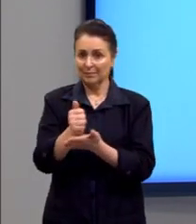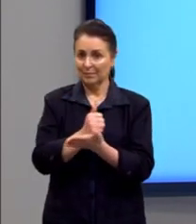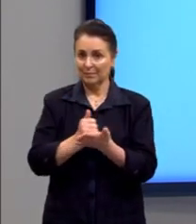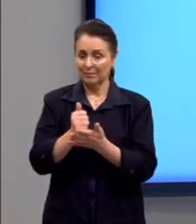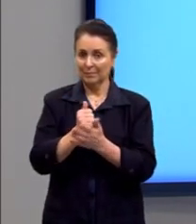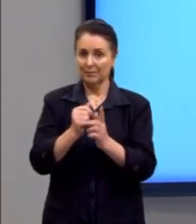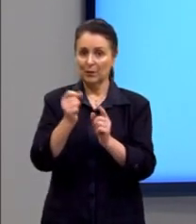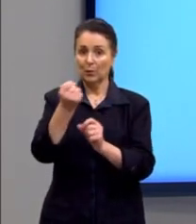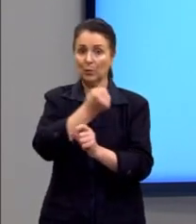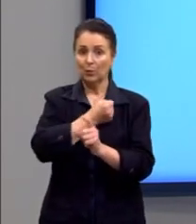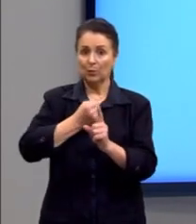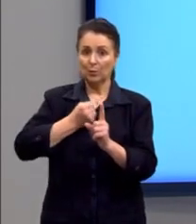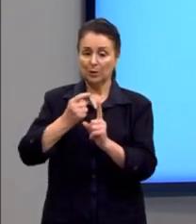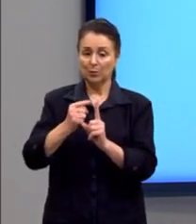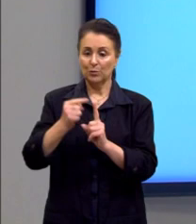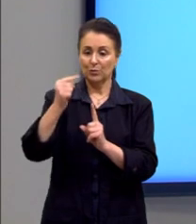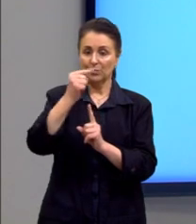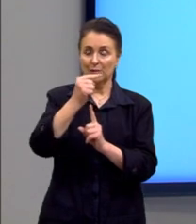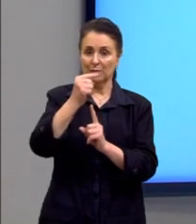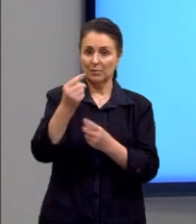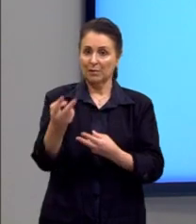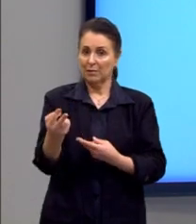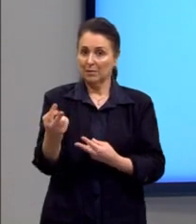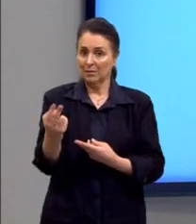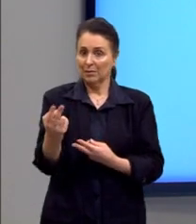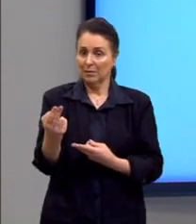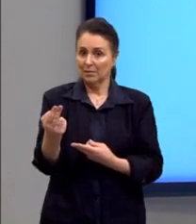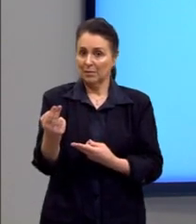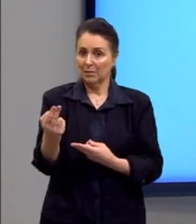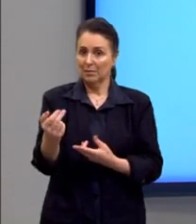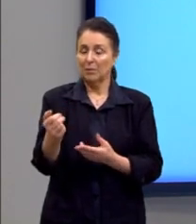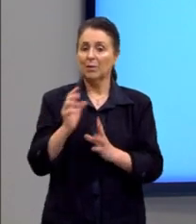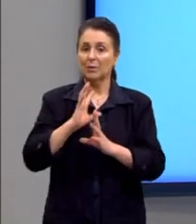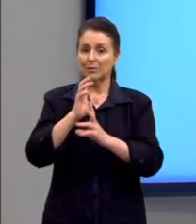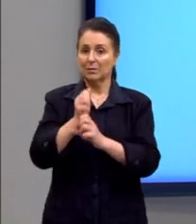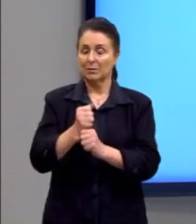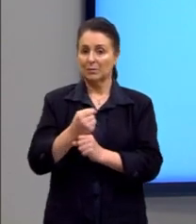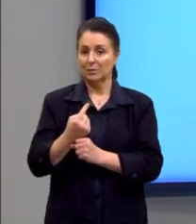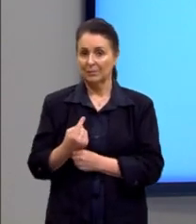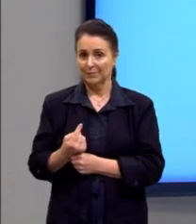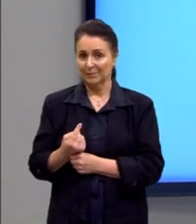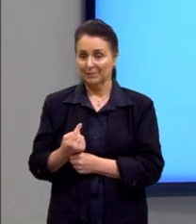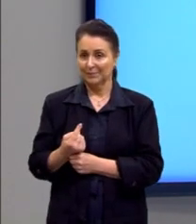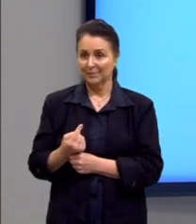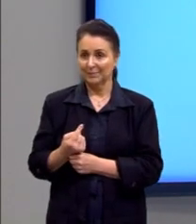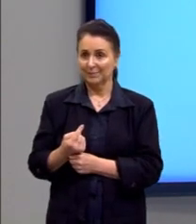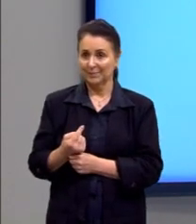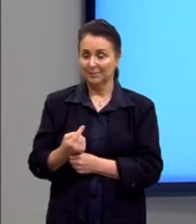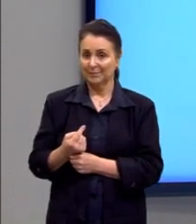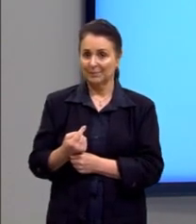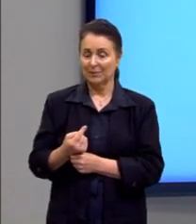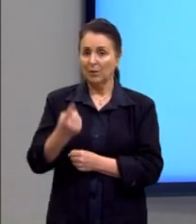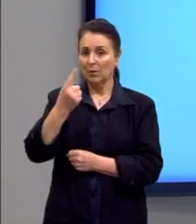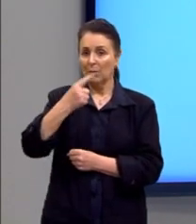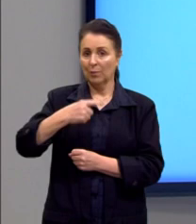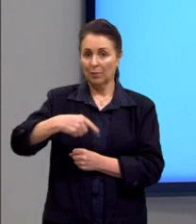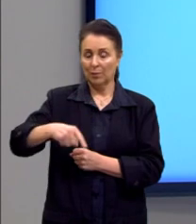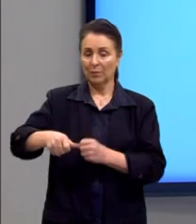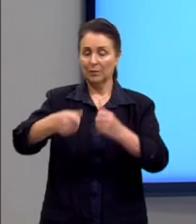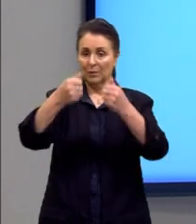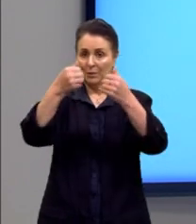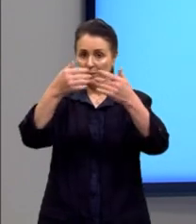logaritimando e base forem iguais O resultado vai ser um a outra